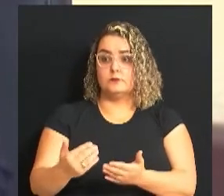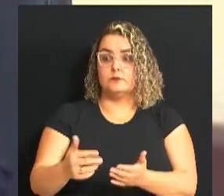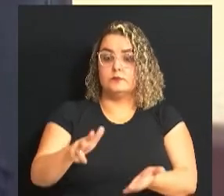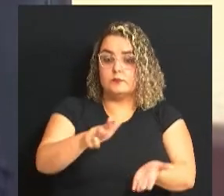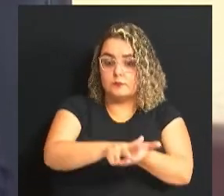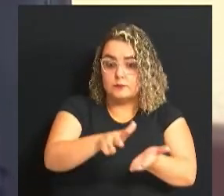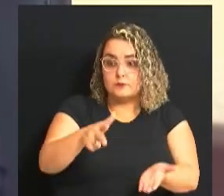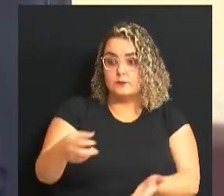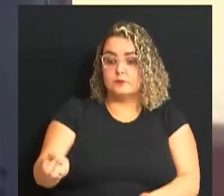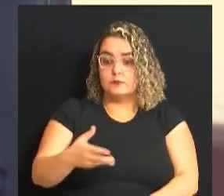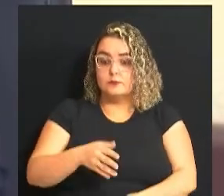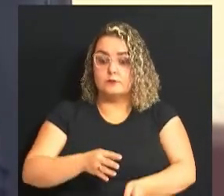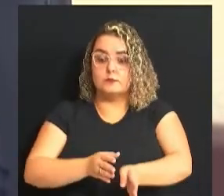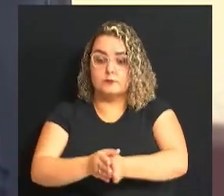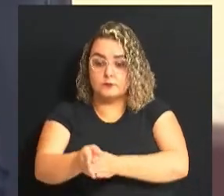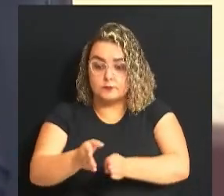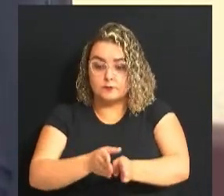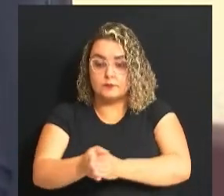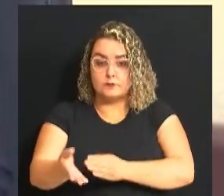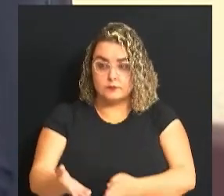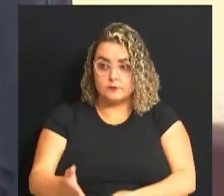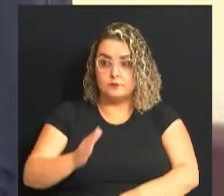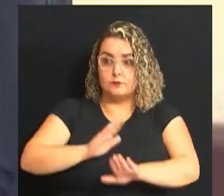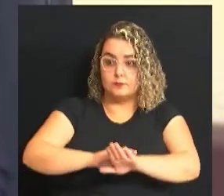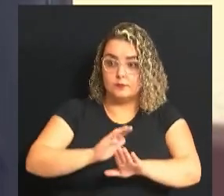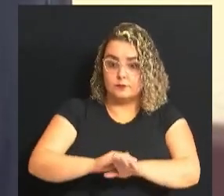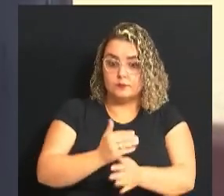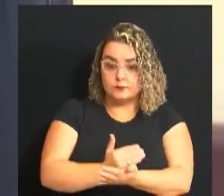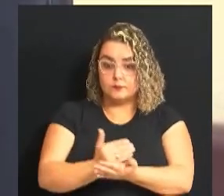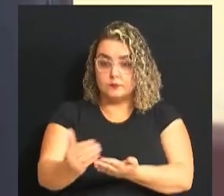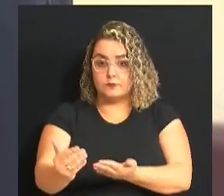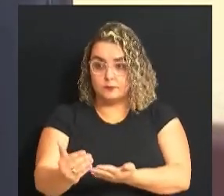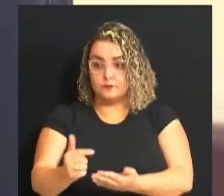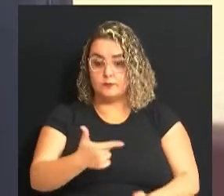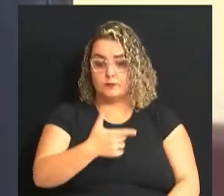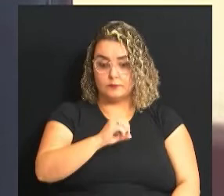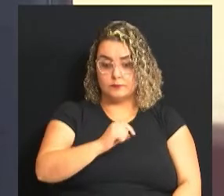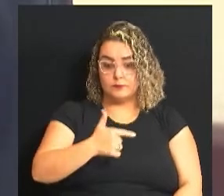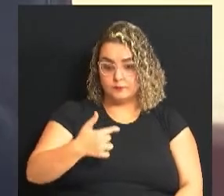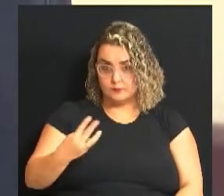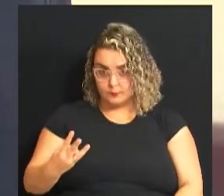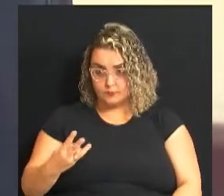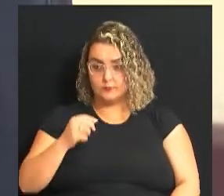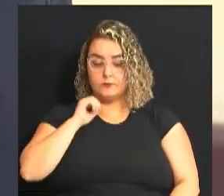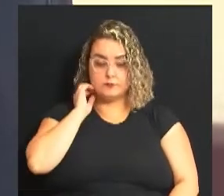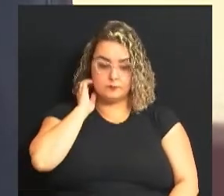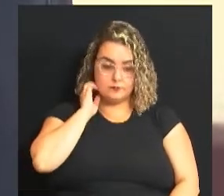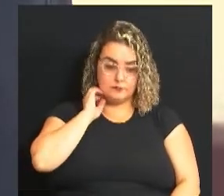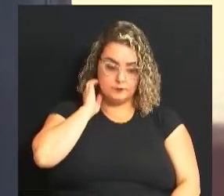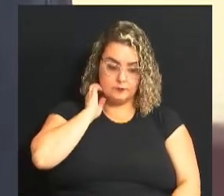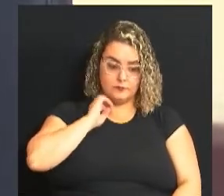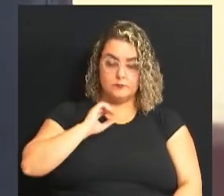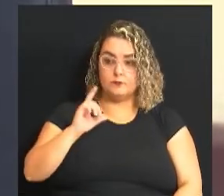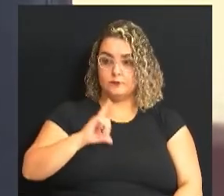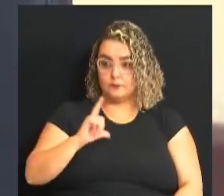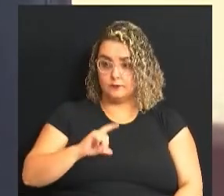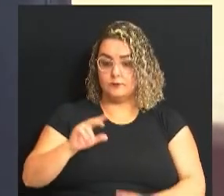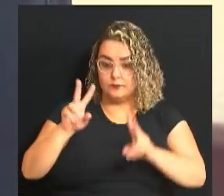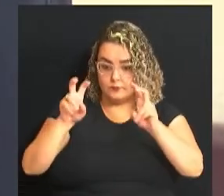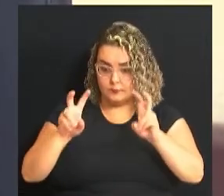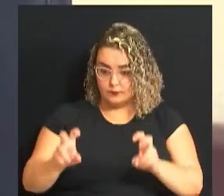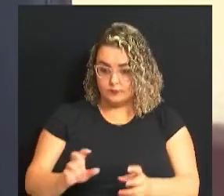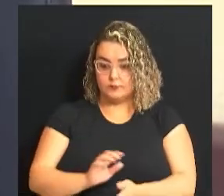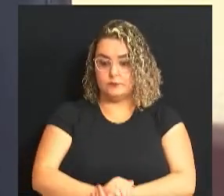novo conselho para que ele pudesse atuar já no início de 2023, né? E, pelo jeito, existe essa questão. Então, não tem